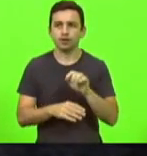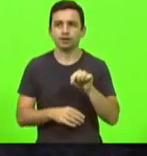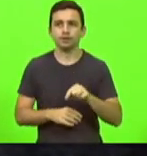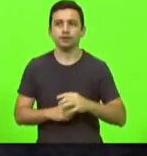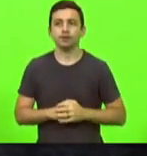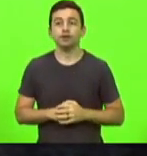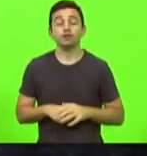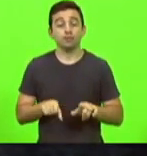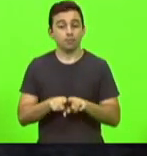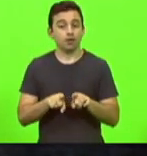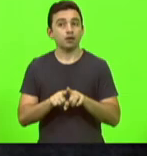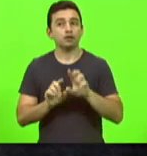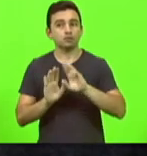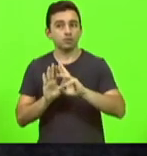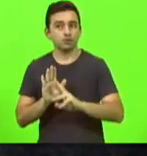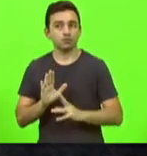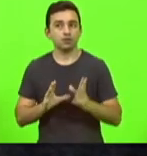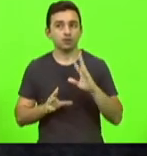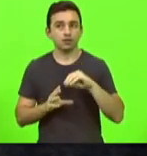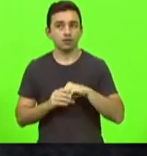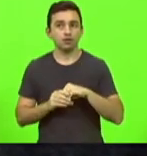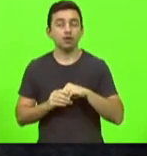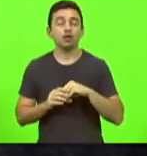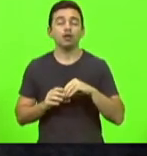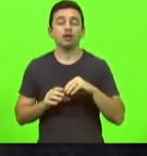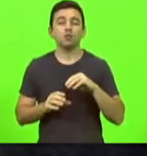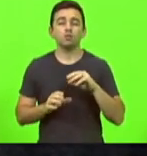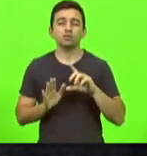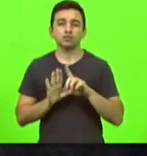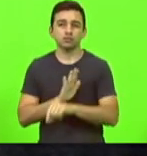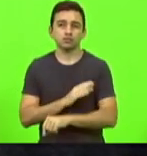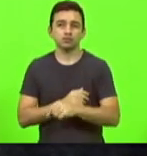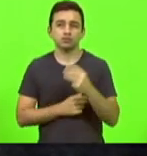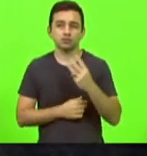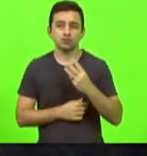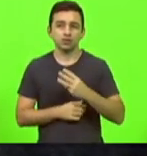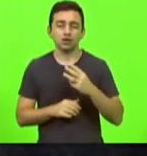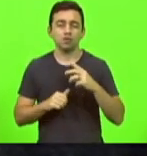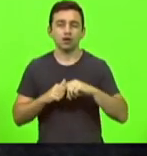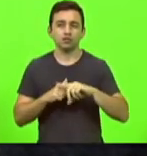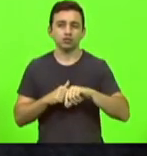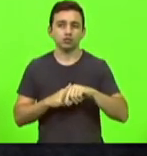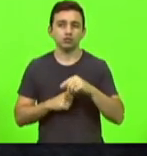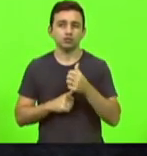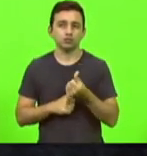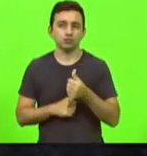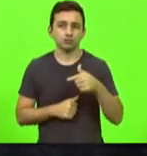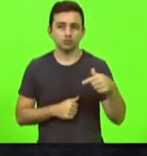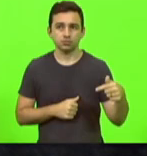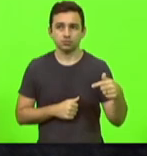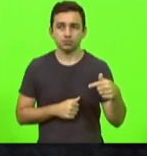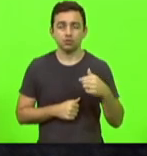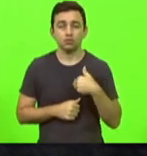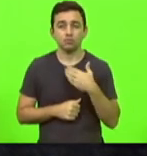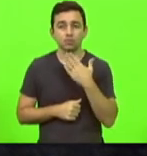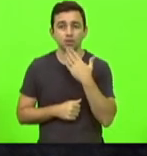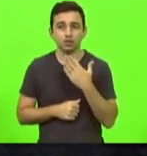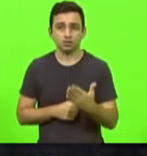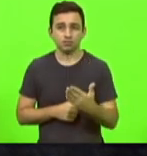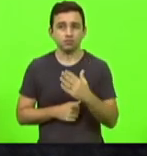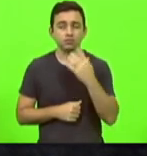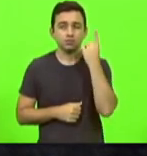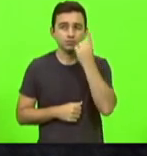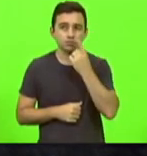conformidade do regimento interno do inciso 3º do artigo 67 eu Solicito que o